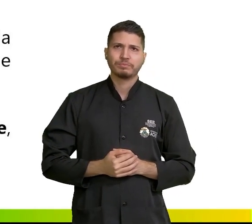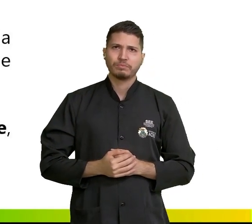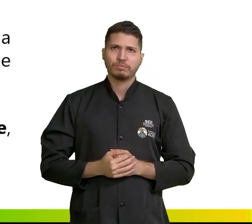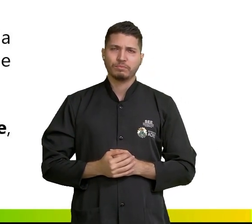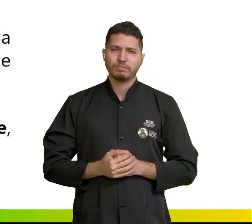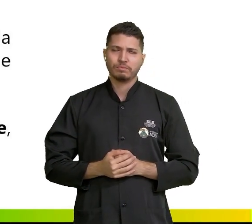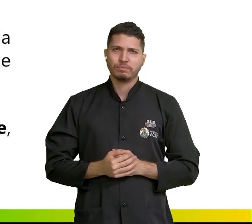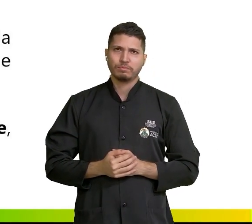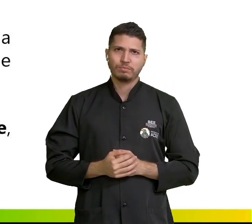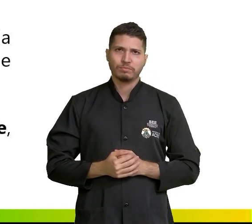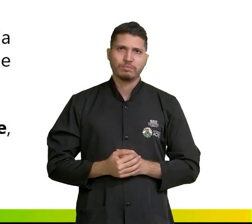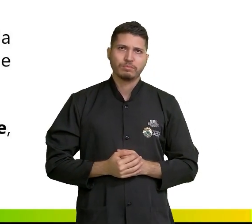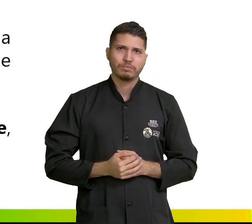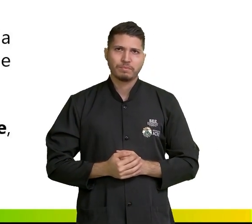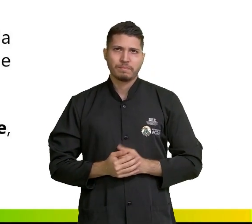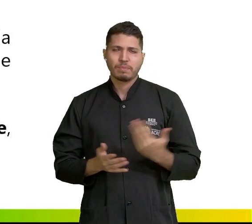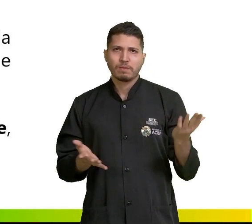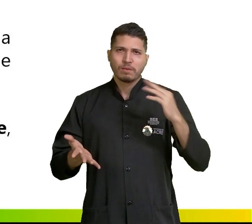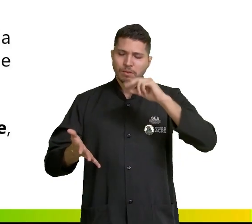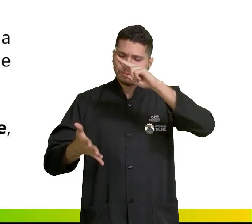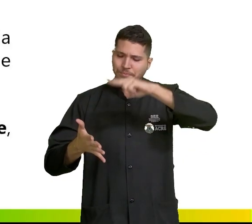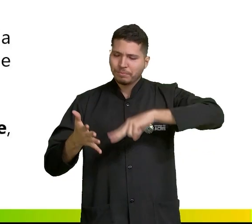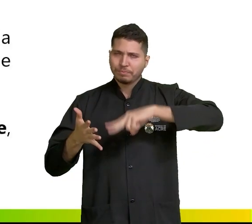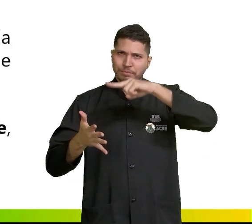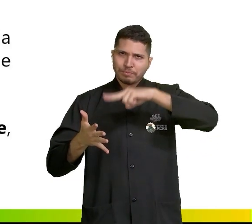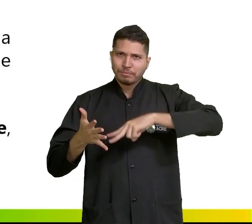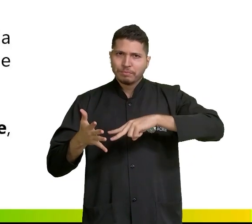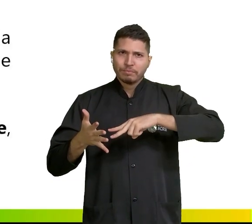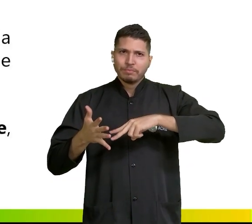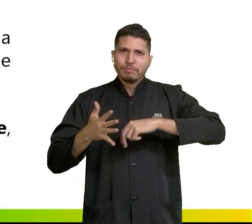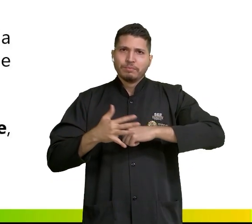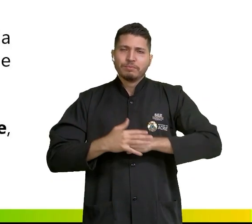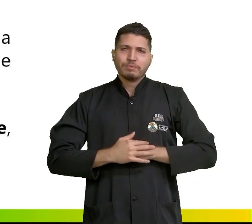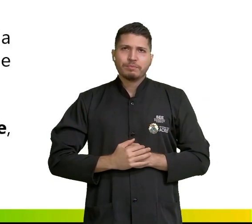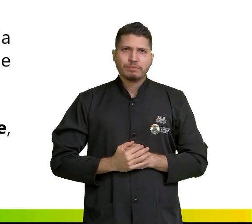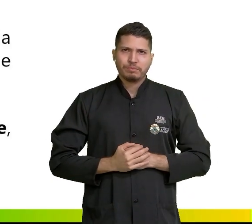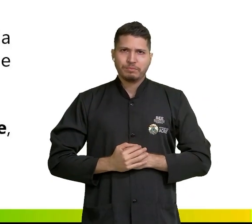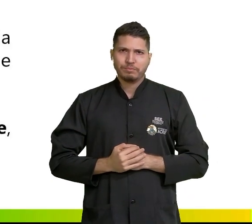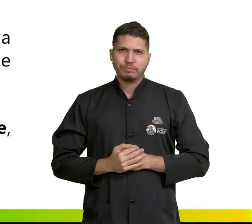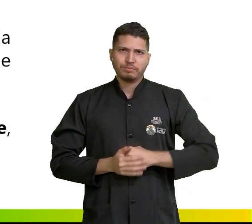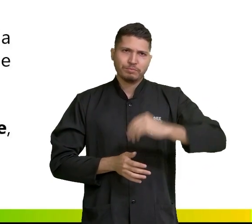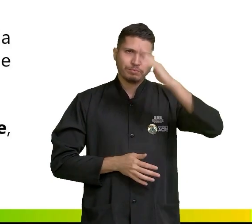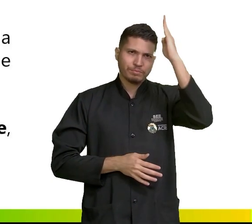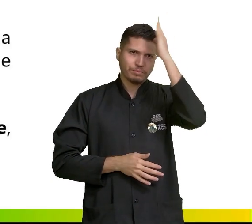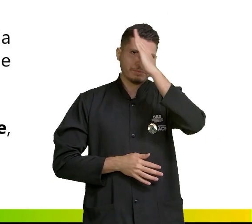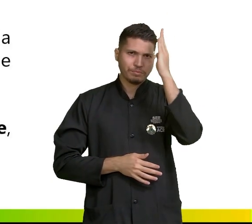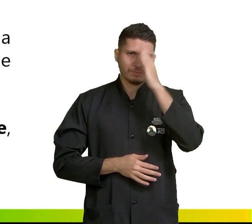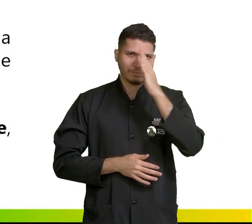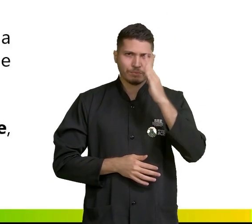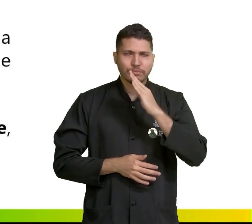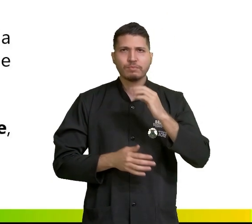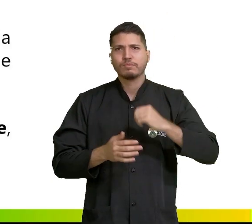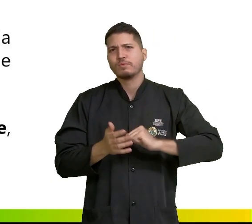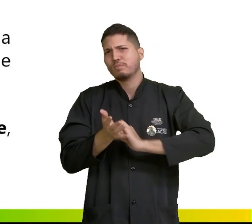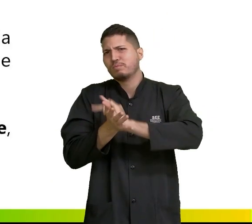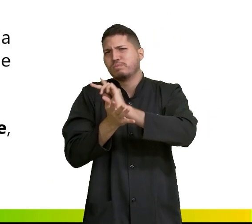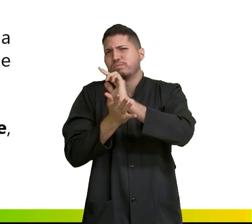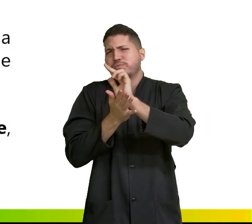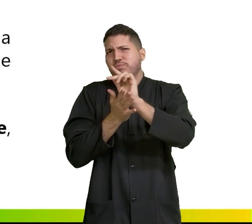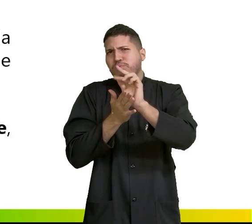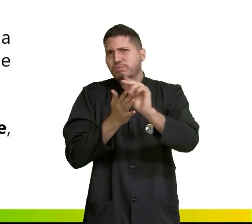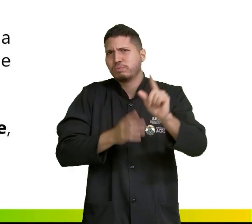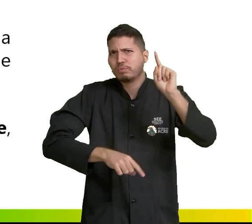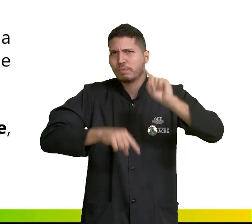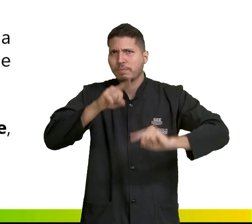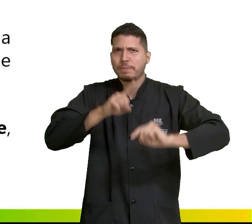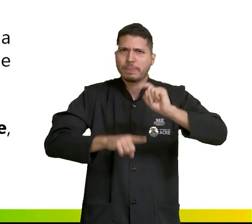hoje. Vamos ler junto comigo? Primeiro, em resumo, o Brasil é bastante rico em recursos naturais, todos